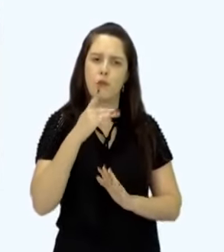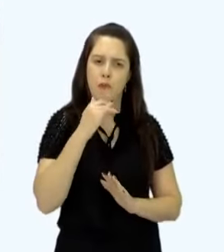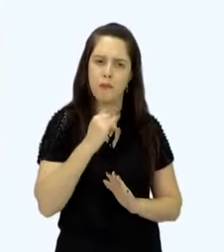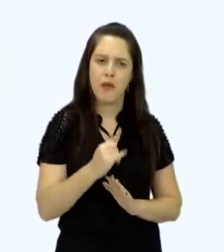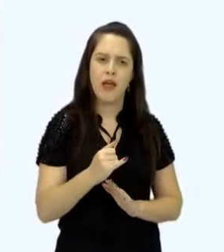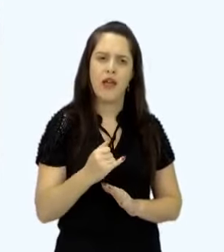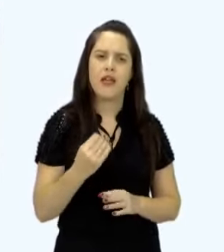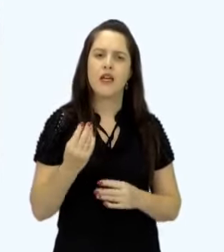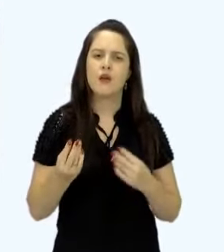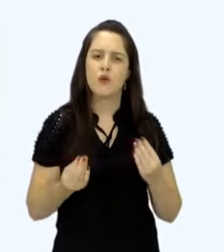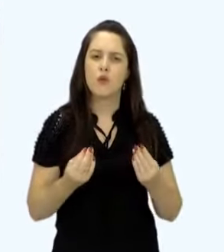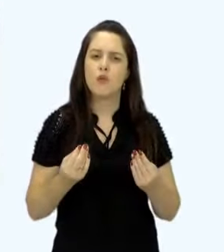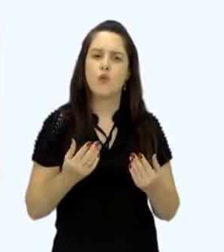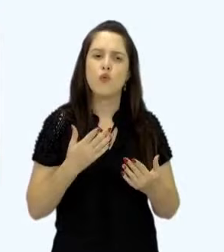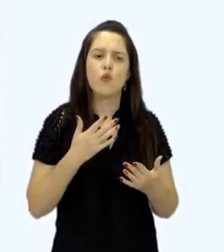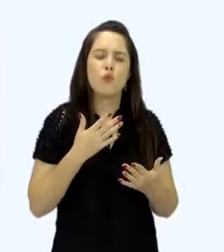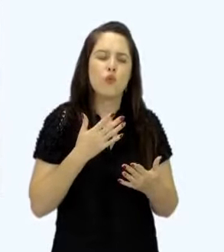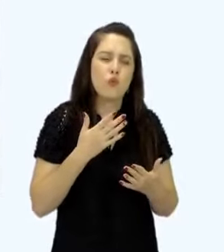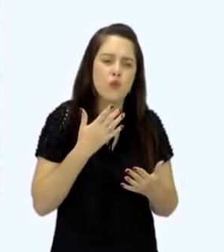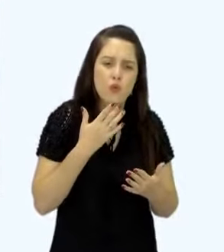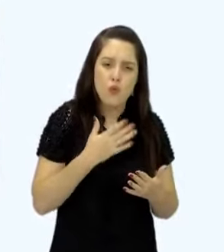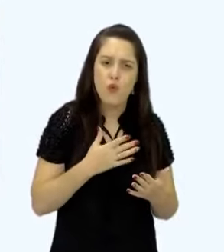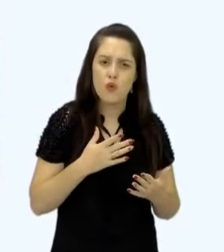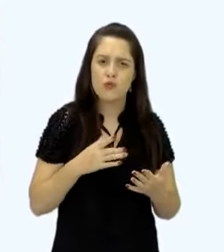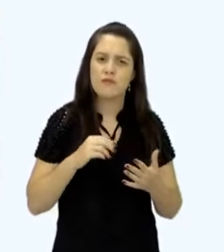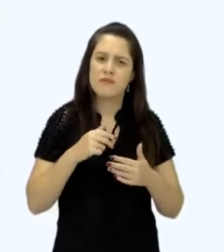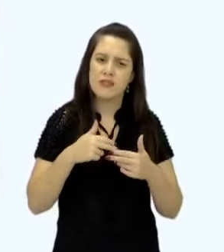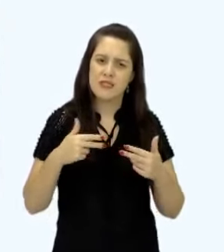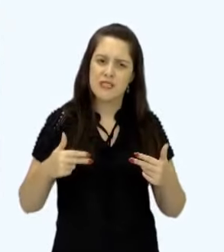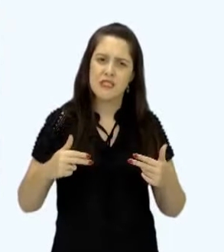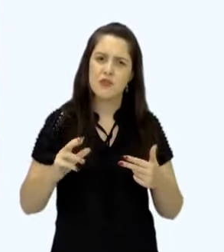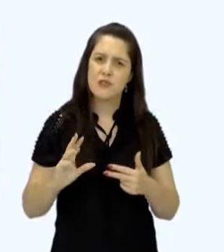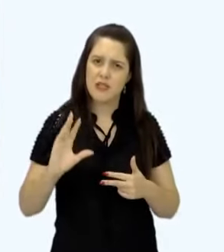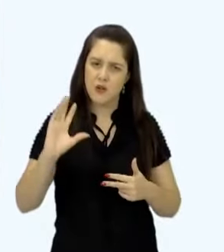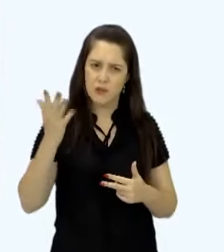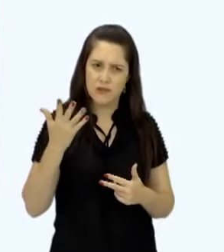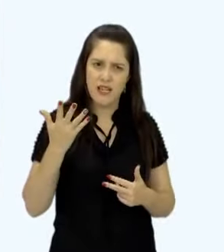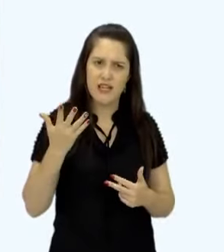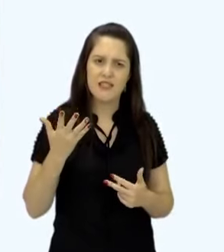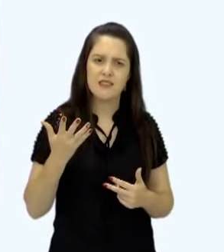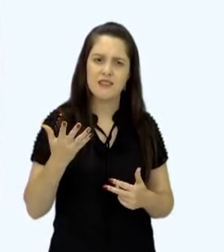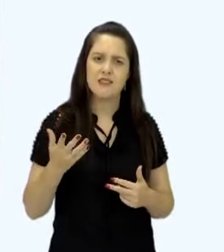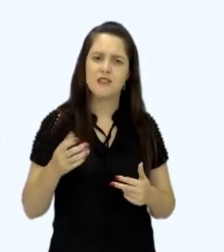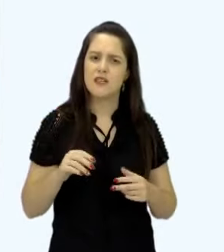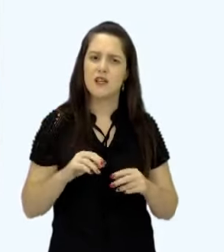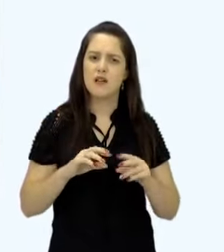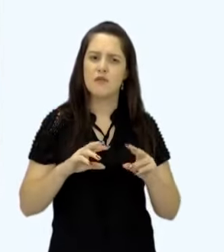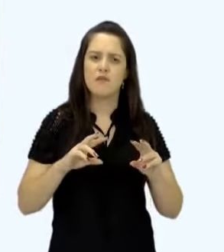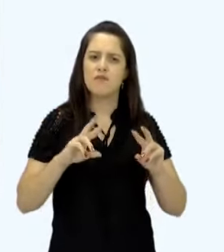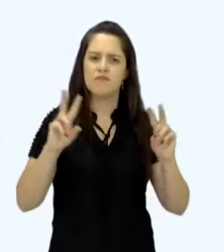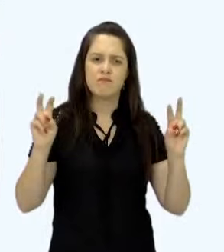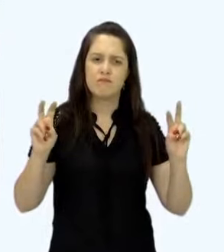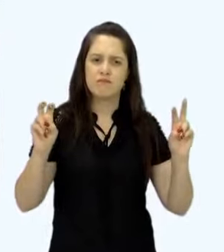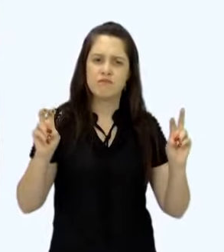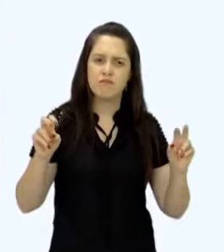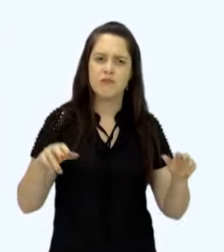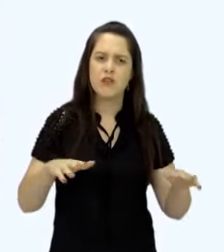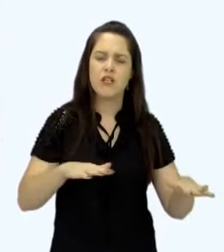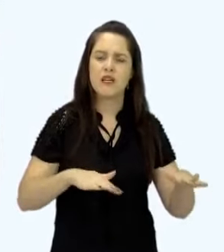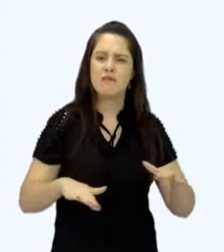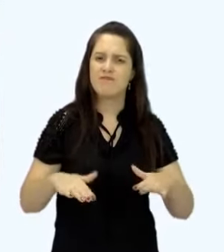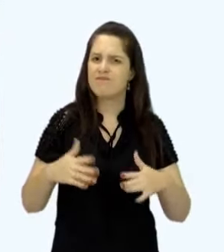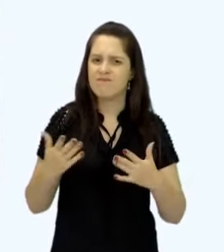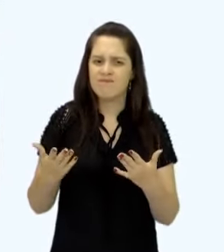aquilo com gosto, como se fosse novidade. Esse tipo de cena que parece muito assim, en passant, muito assim, como se não fosse